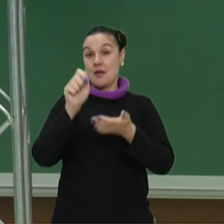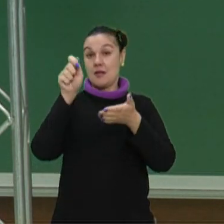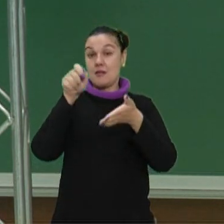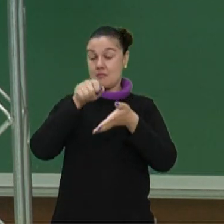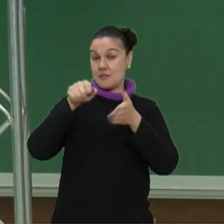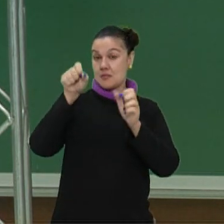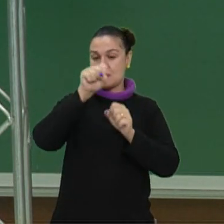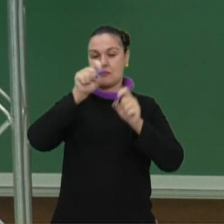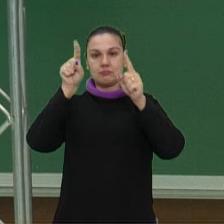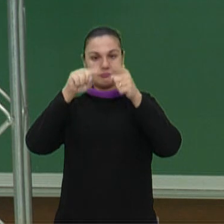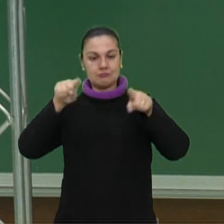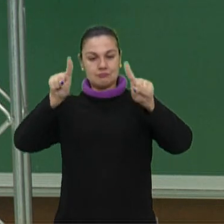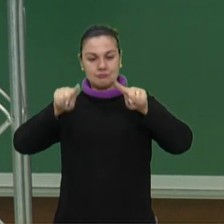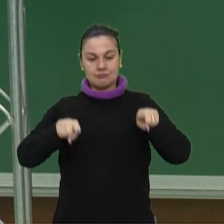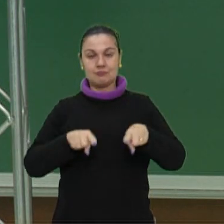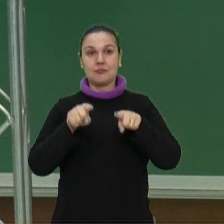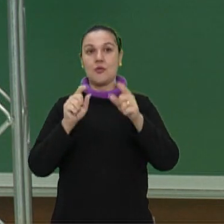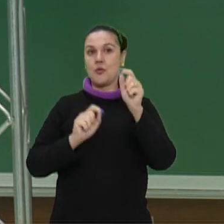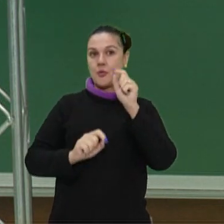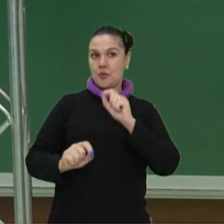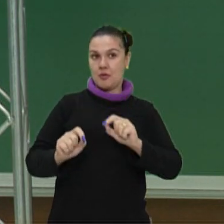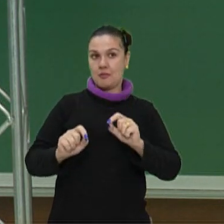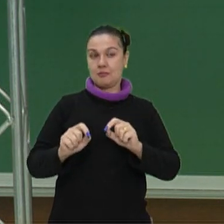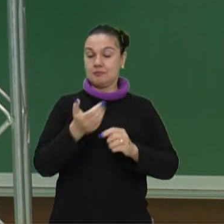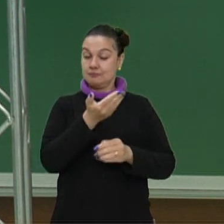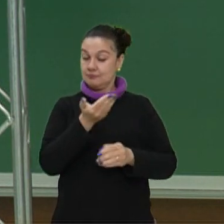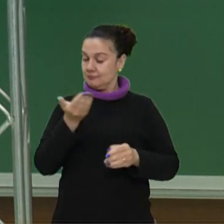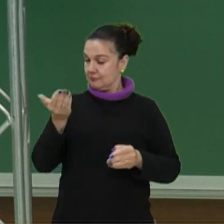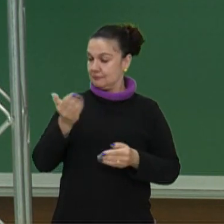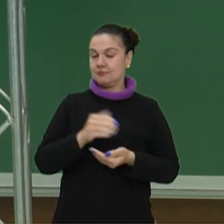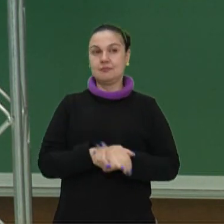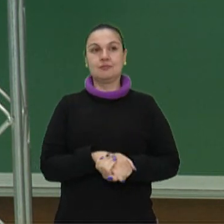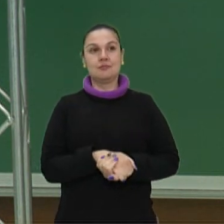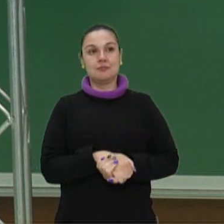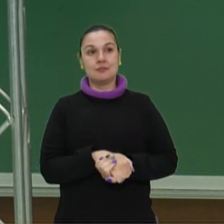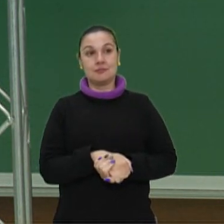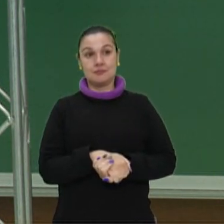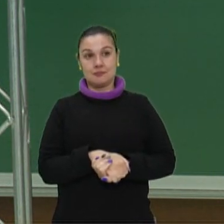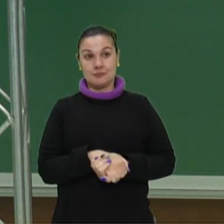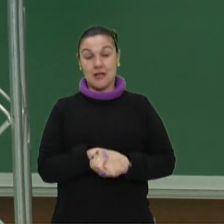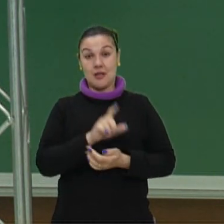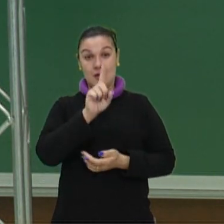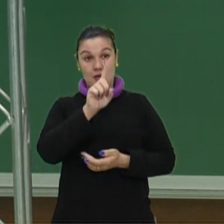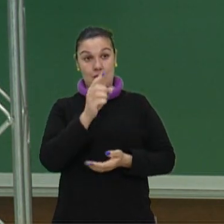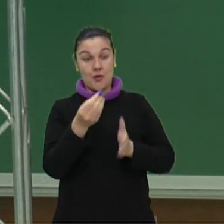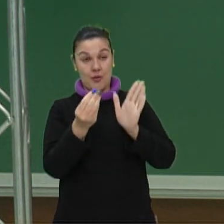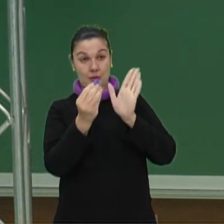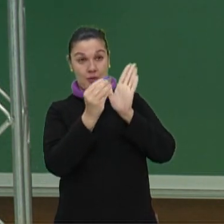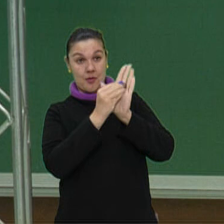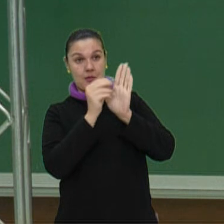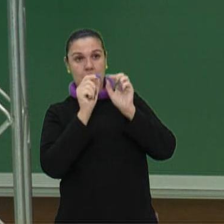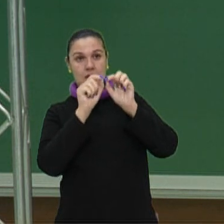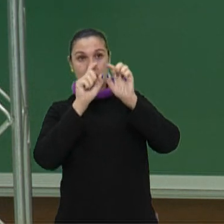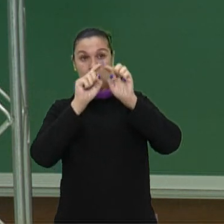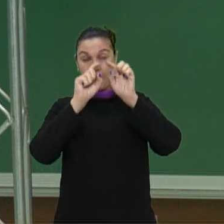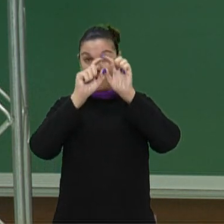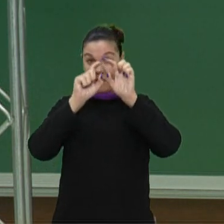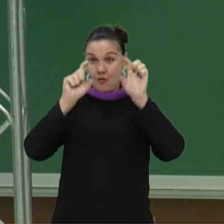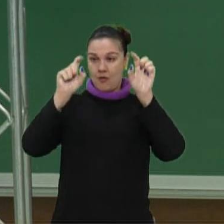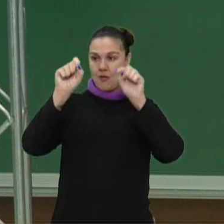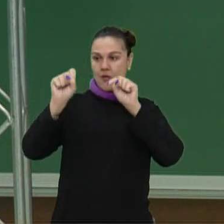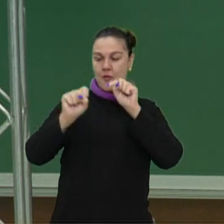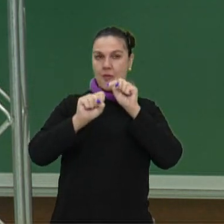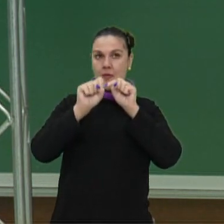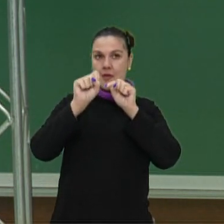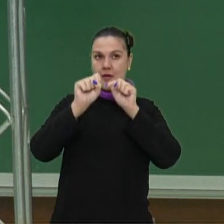de solução da equação do segundo grau a seguir, x ao quadrado mais 11x mais 28 igual a 0. Eu coloquei aqui para vocês, né, que ó, a